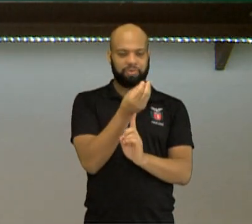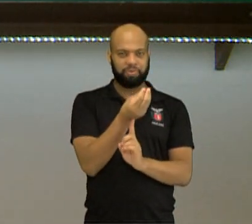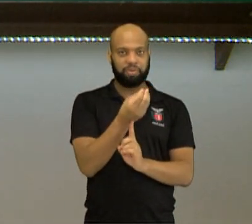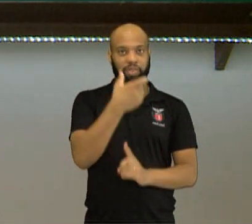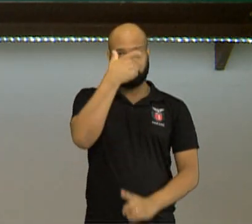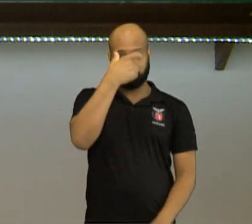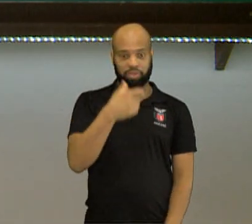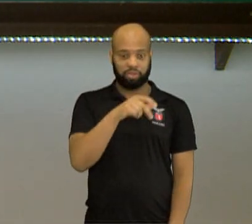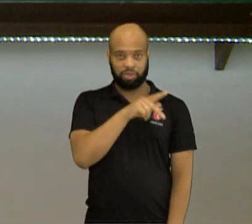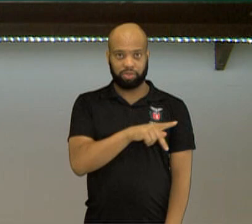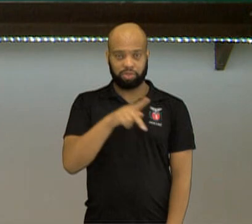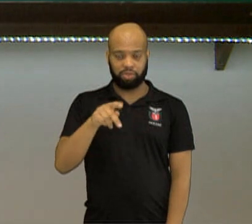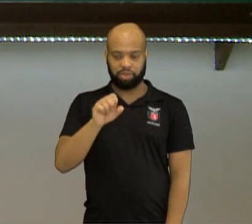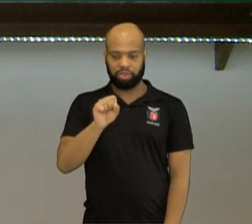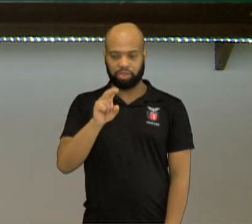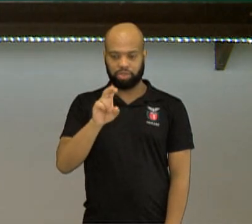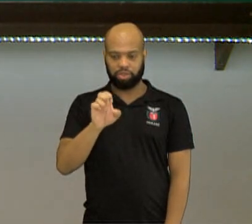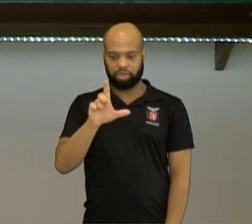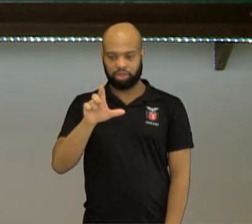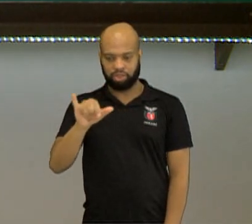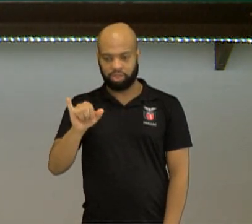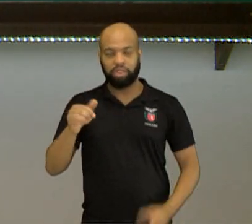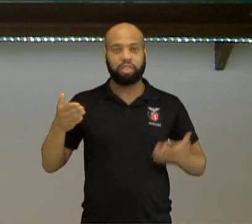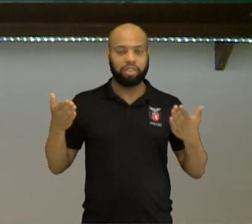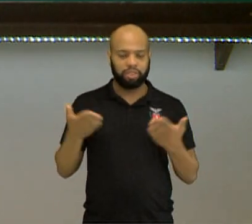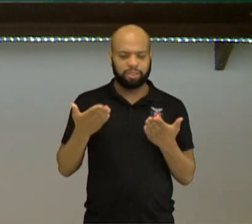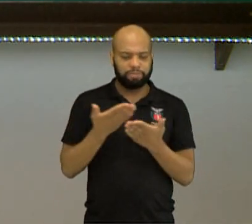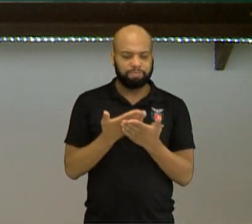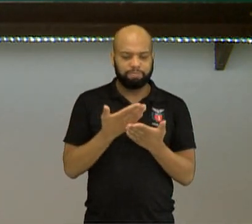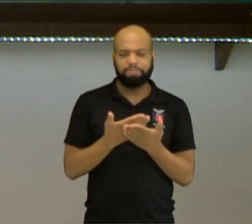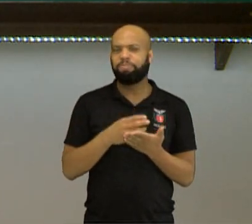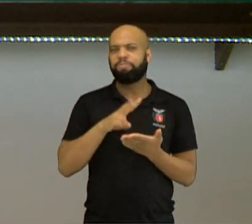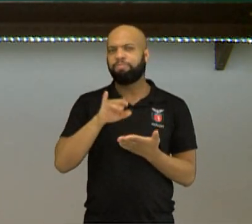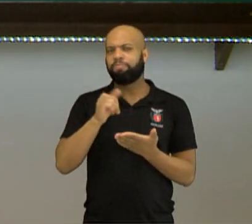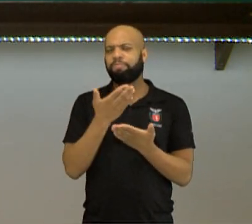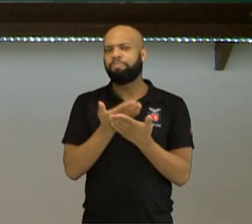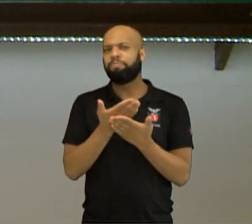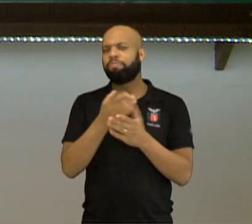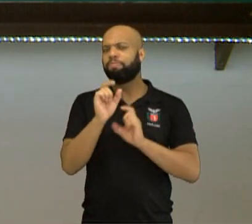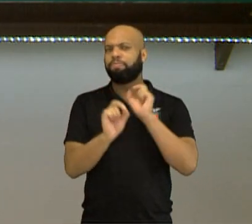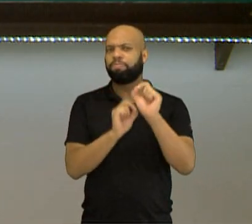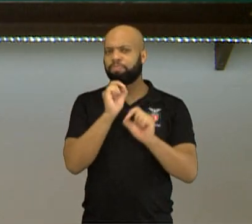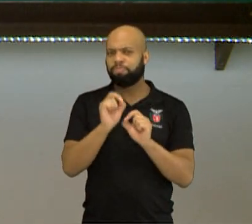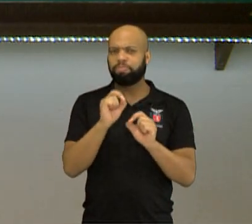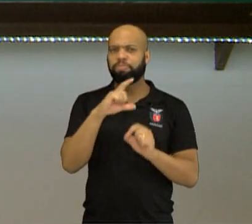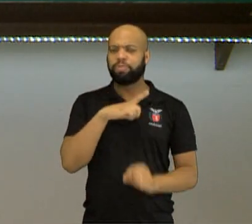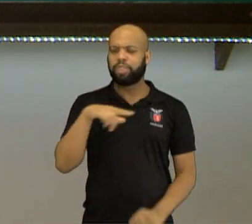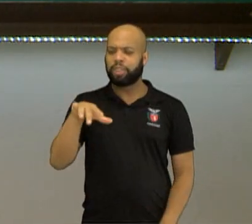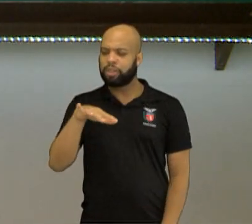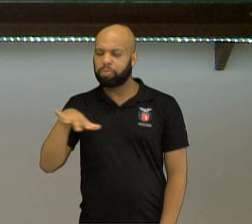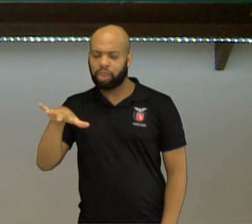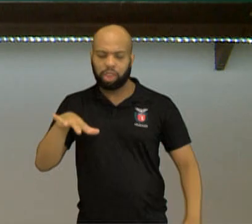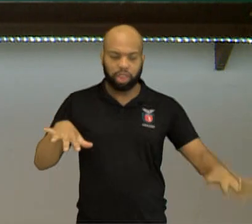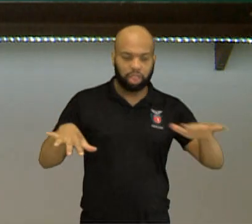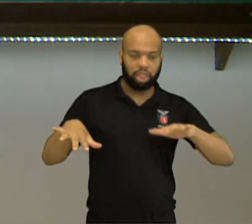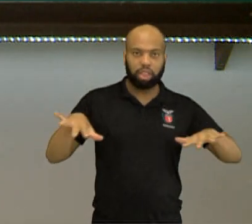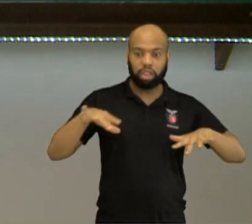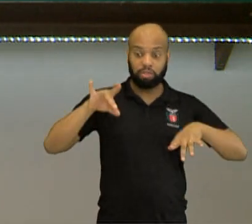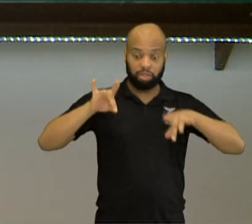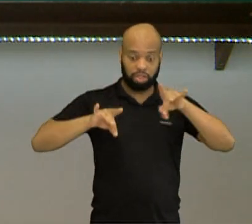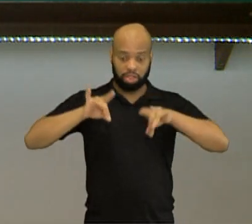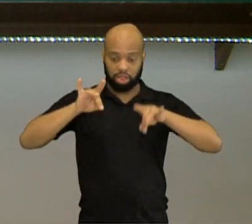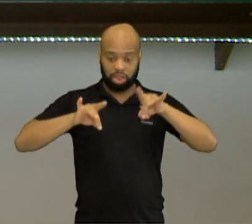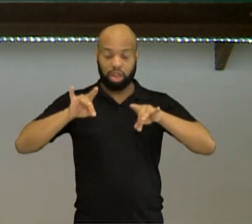Eu sou a professora Sueli e nesta aula nós vamos falar sobre os espaços cênicos, o teatro